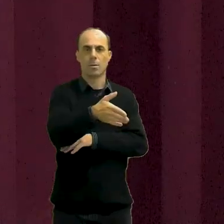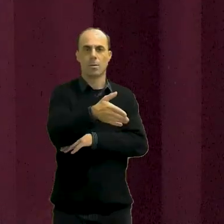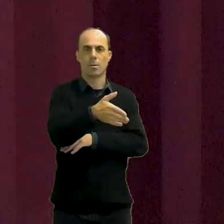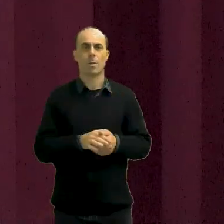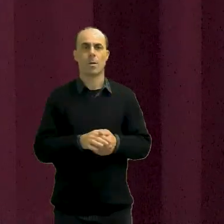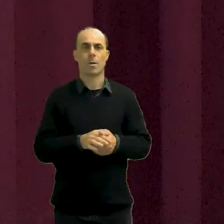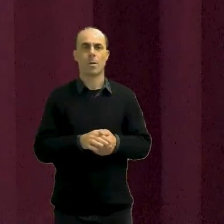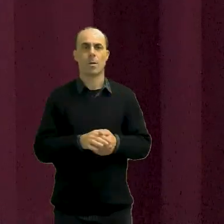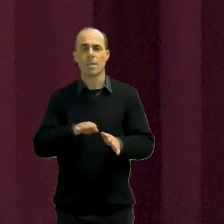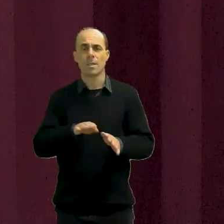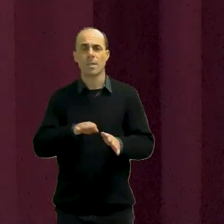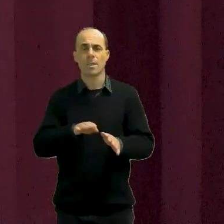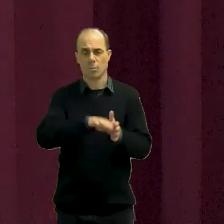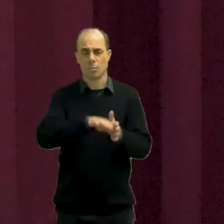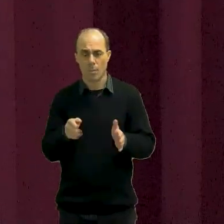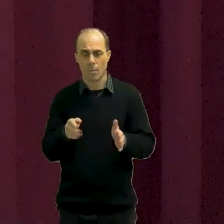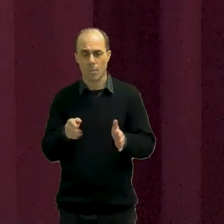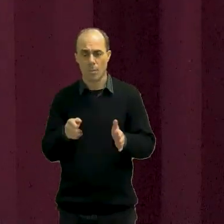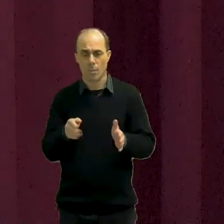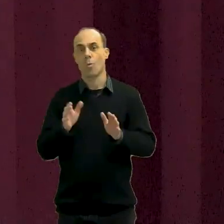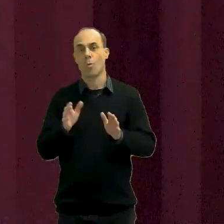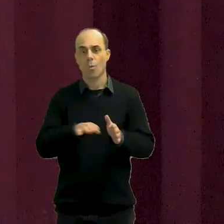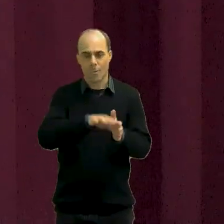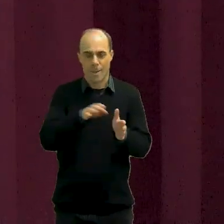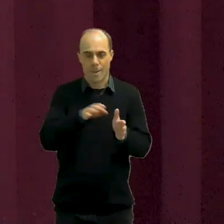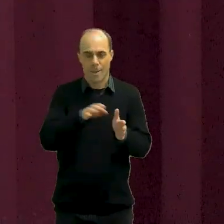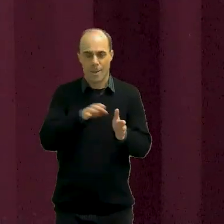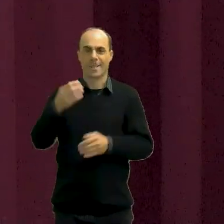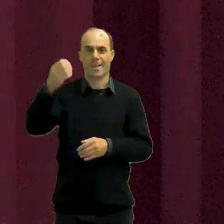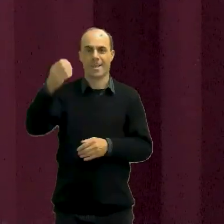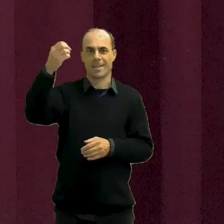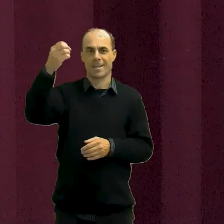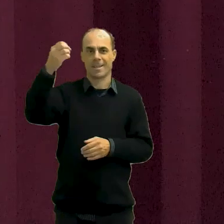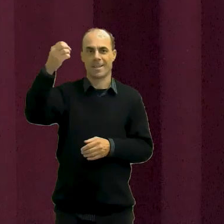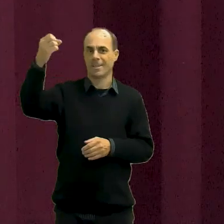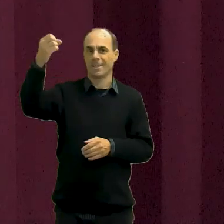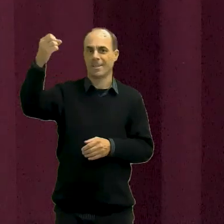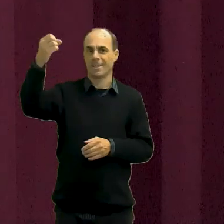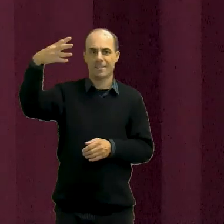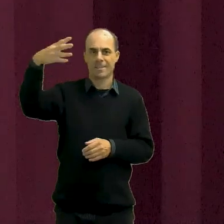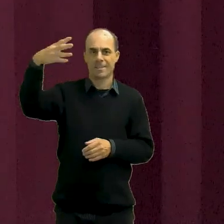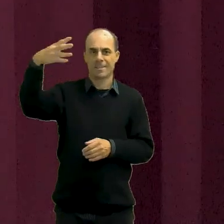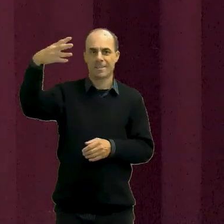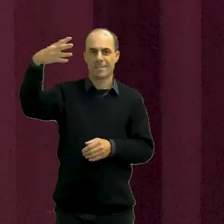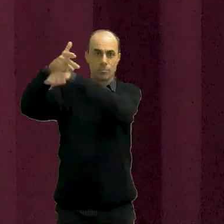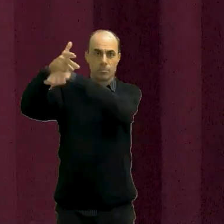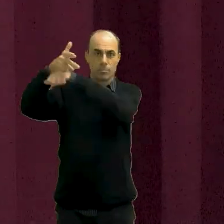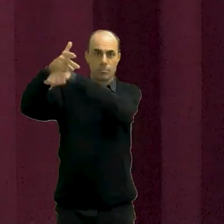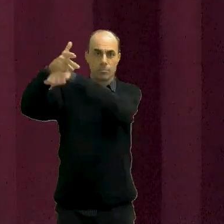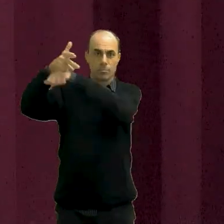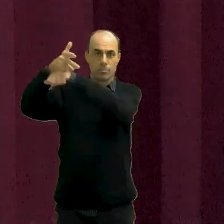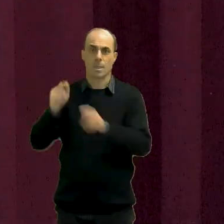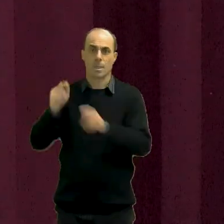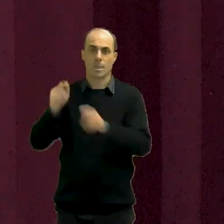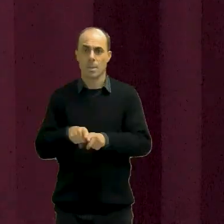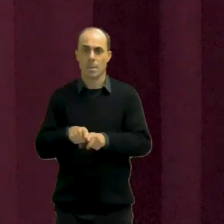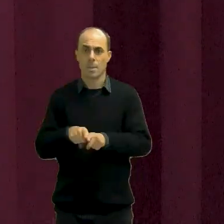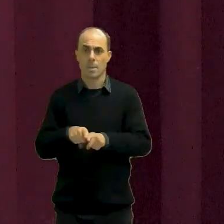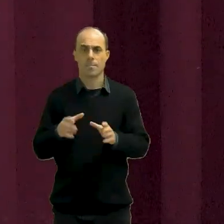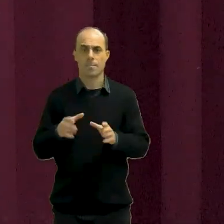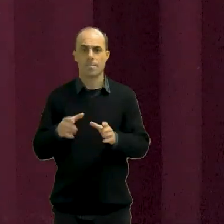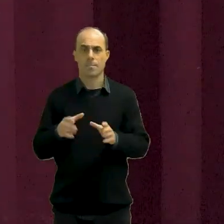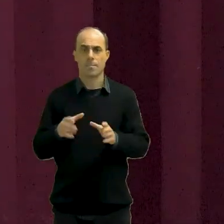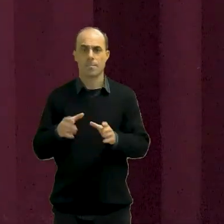eletrônica é um lugar onde que é necessário um semáforo onde já morreu pessoas e a comunidade vem reivindicar